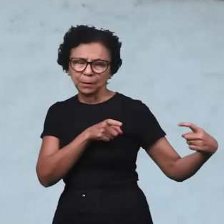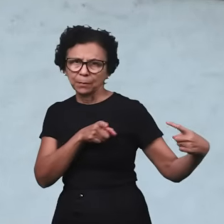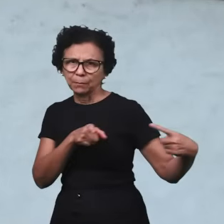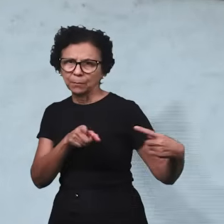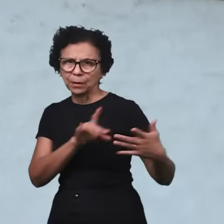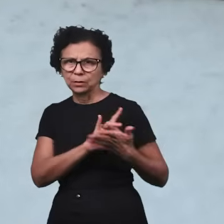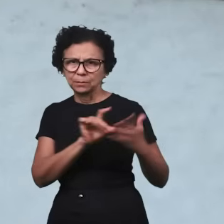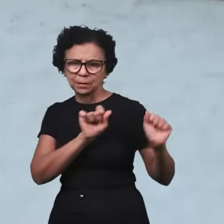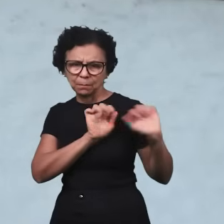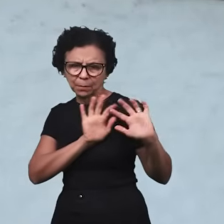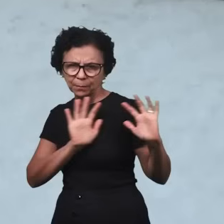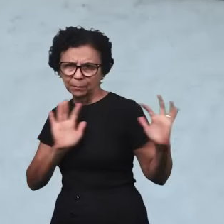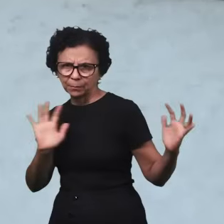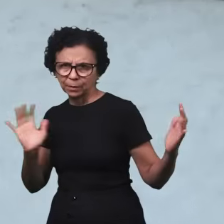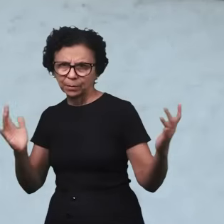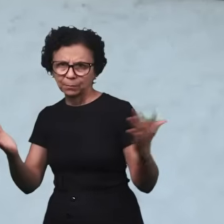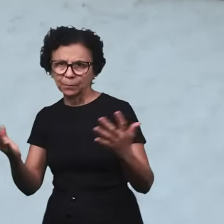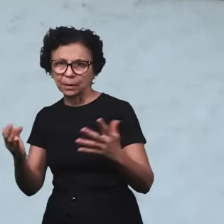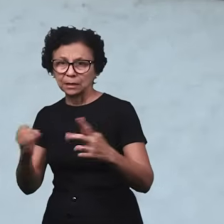cidade de Jerusalém.